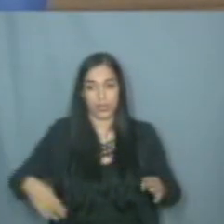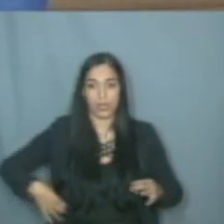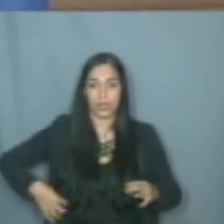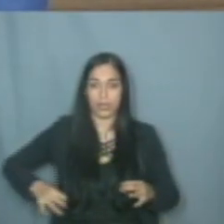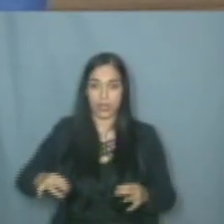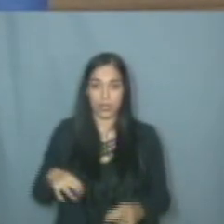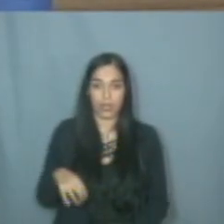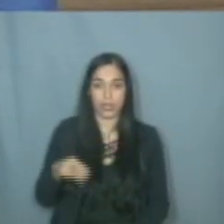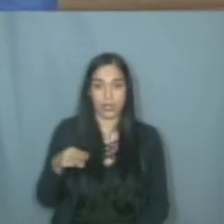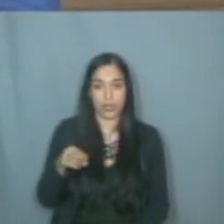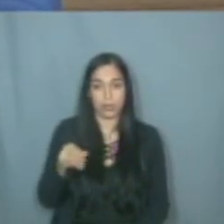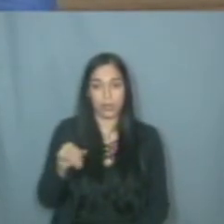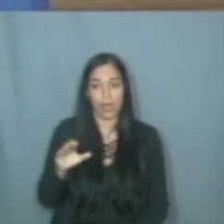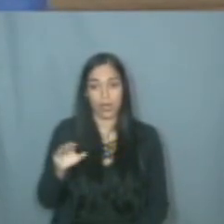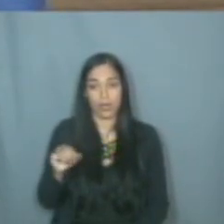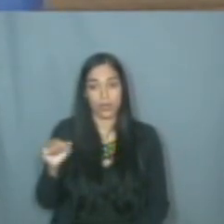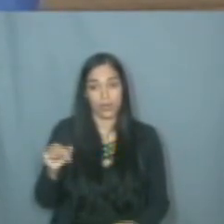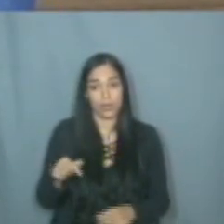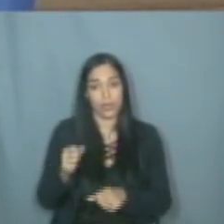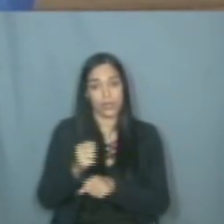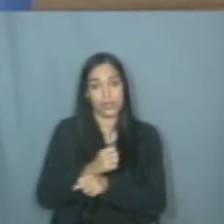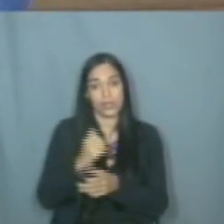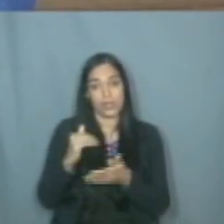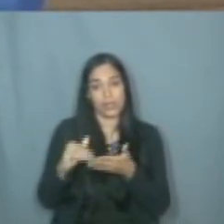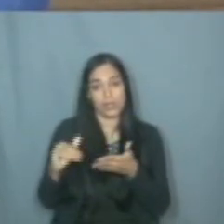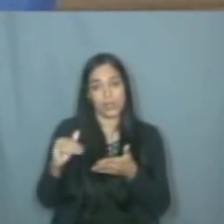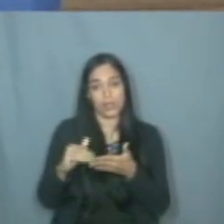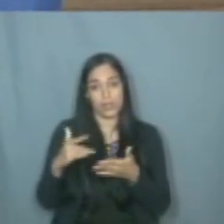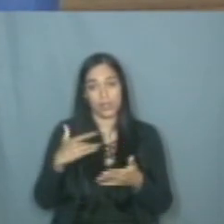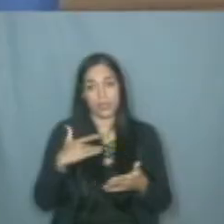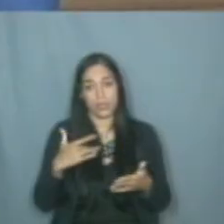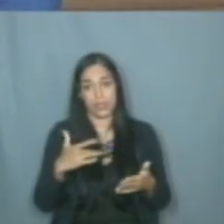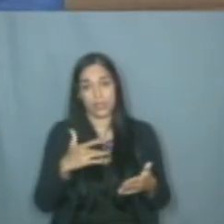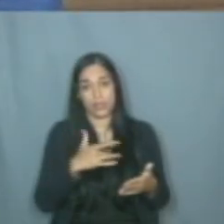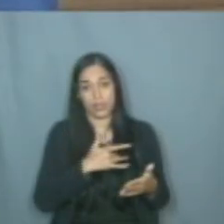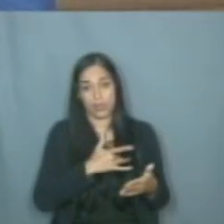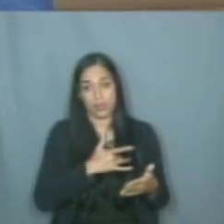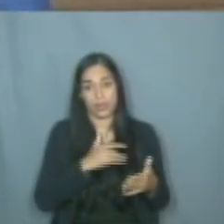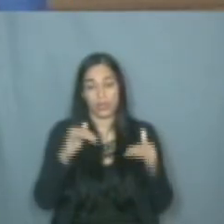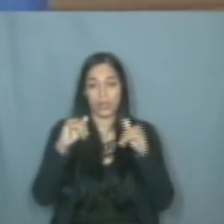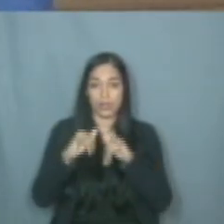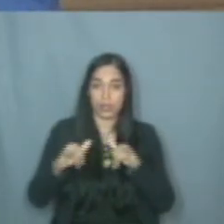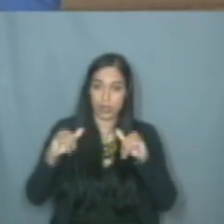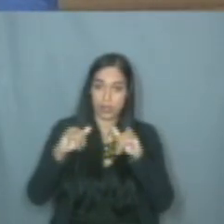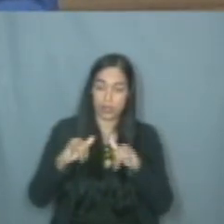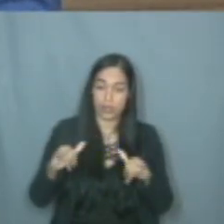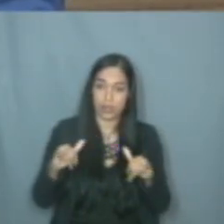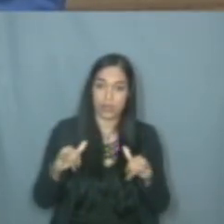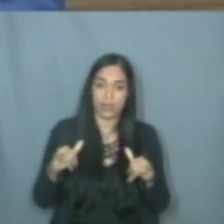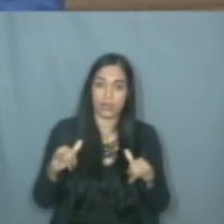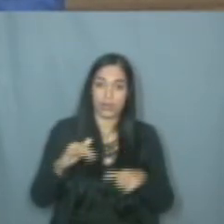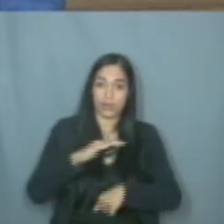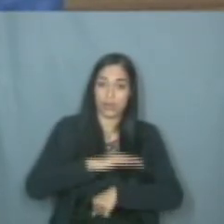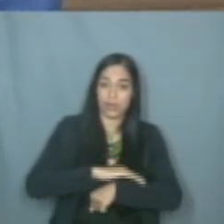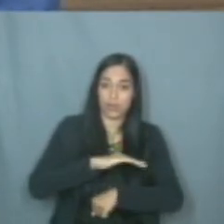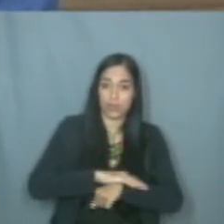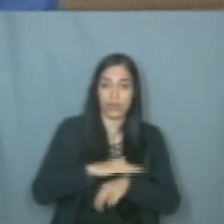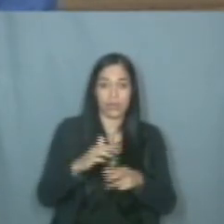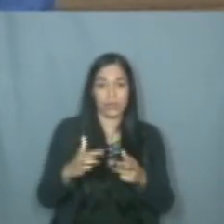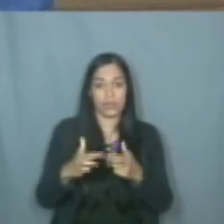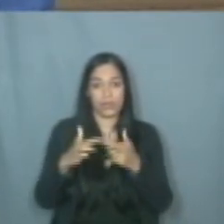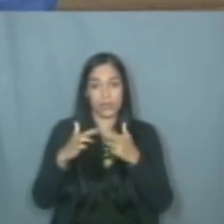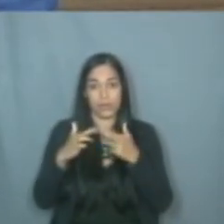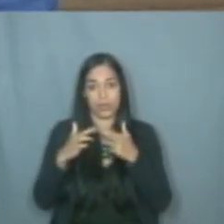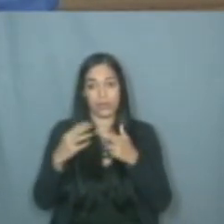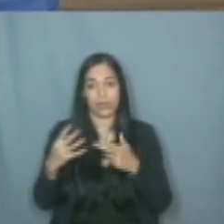em maio desse ano, a Secretaria da Saúde notificou que, no momento do requerimento,